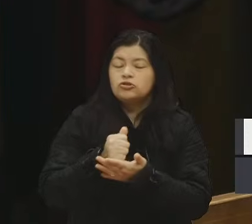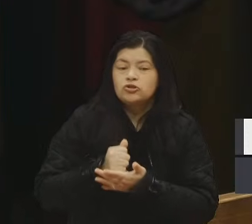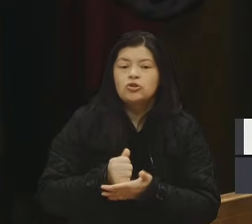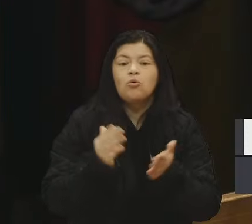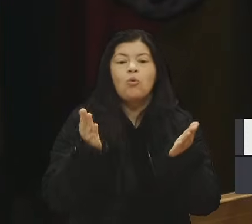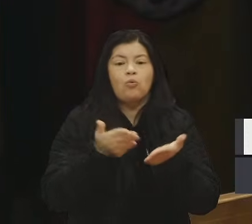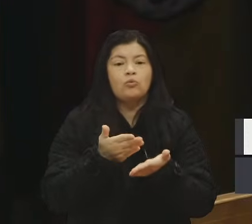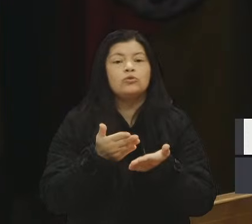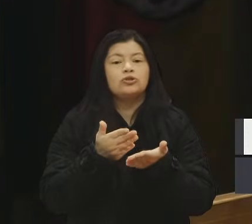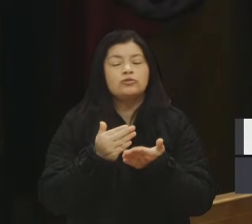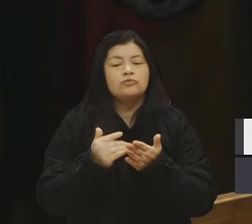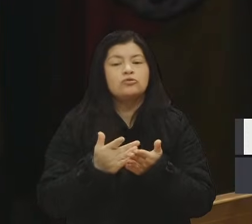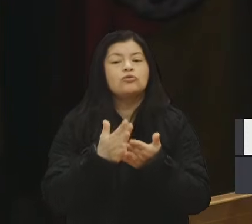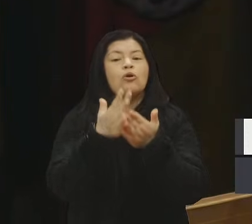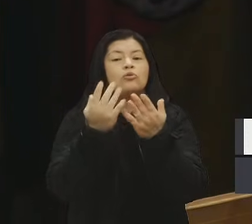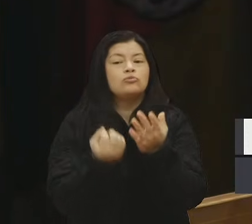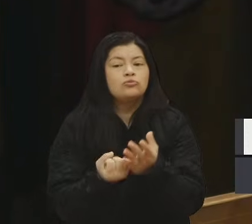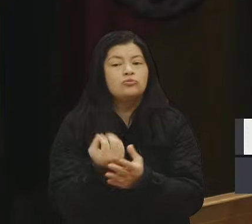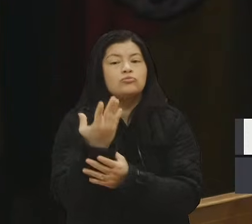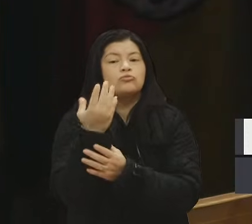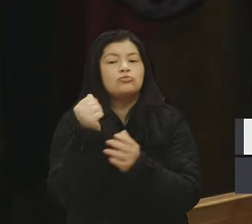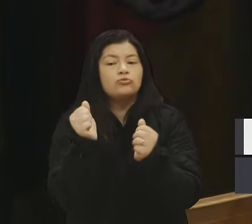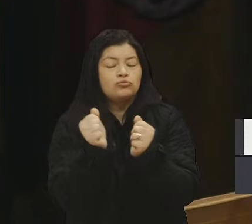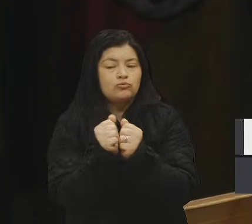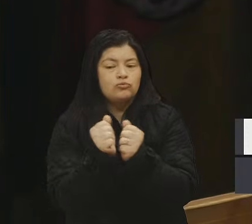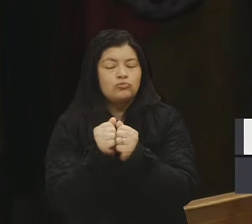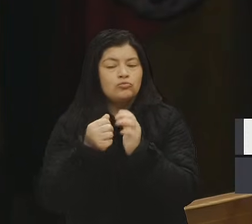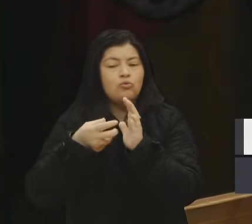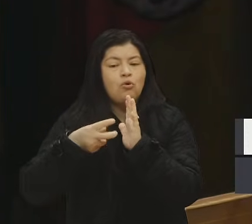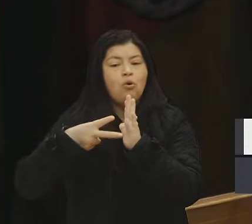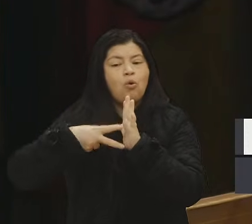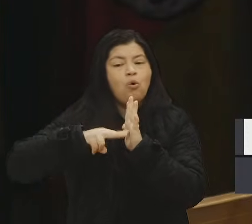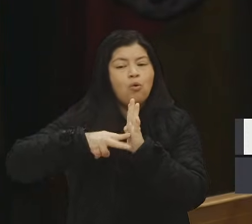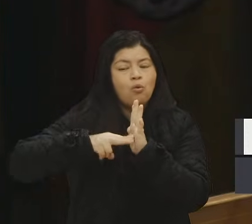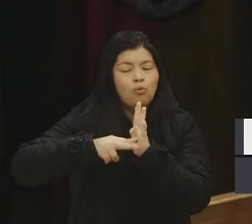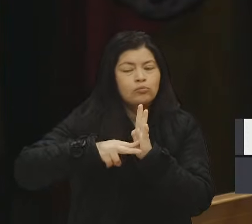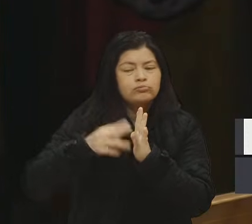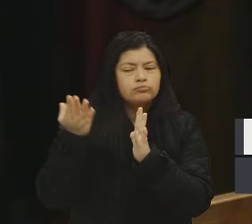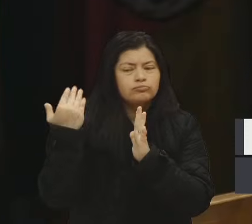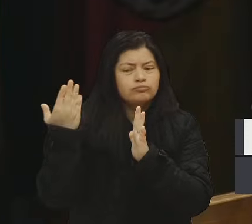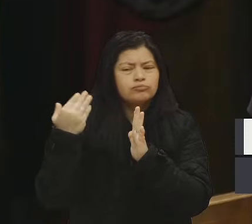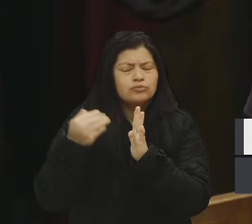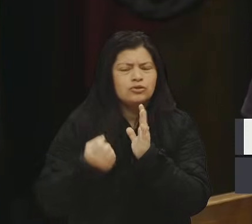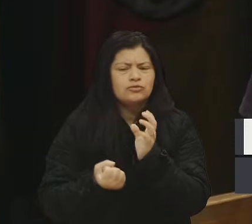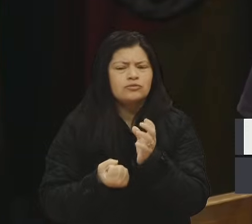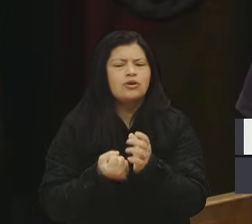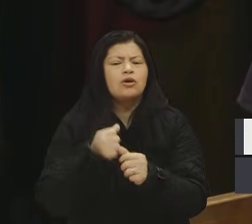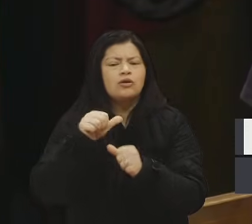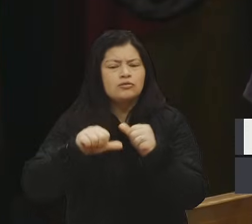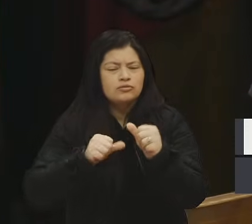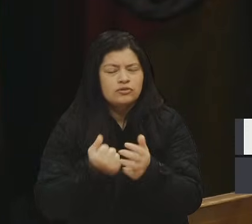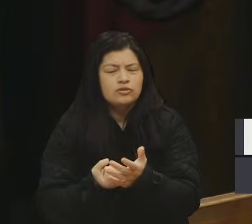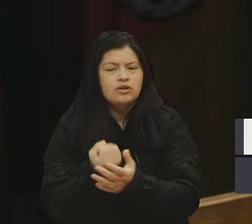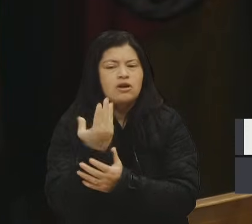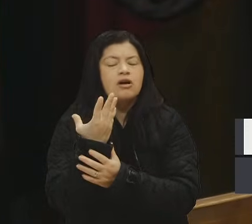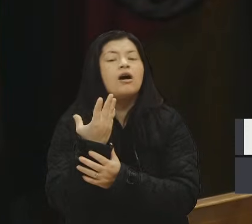dão frutos dentro do nosso sindicato, que a gente chamava na época a reconstrução do sindicato.